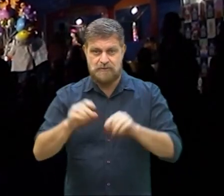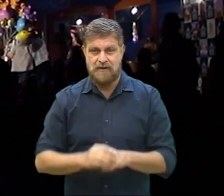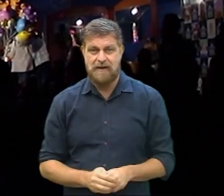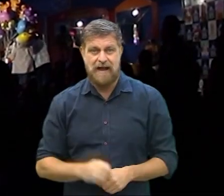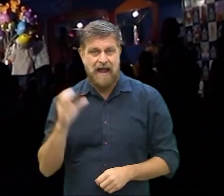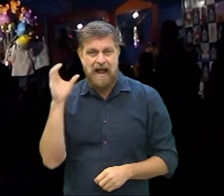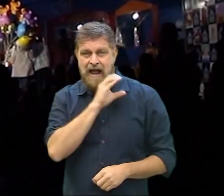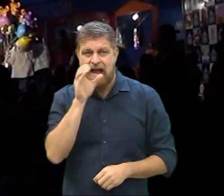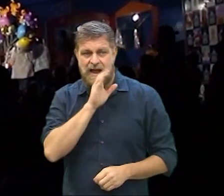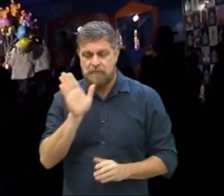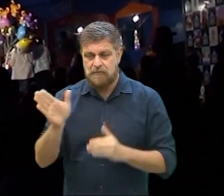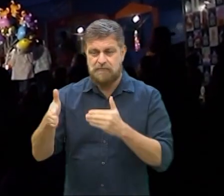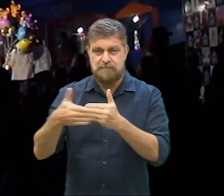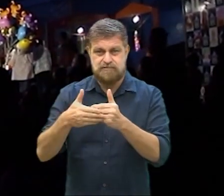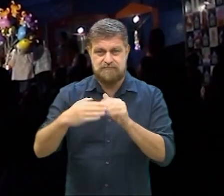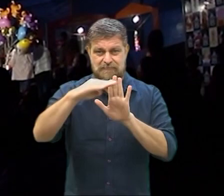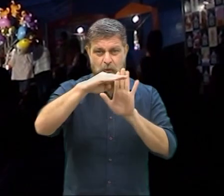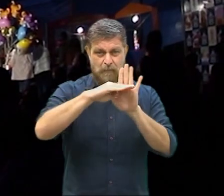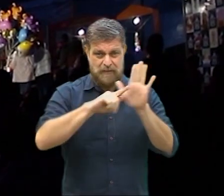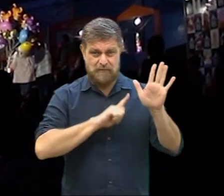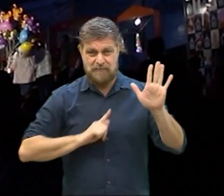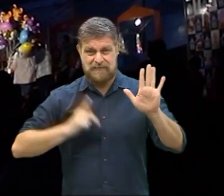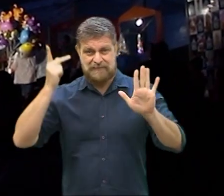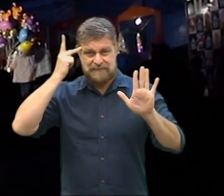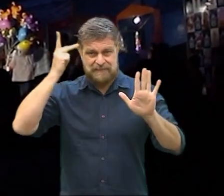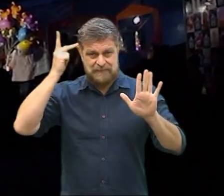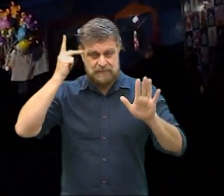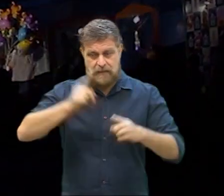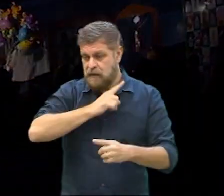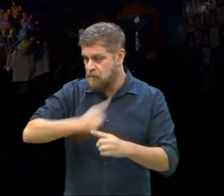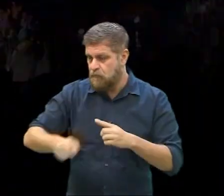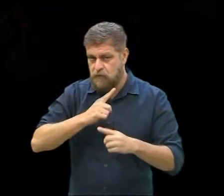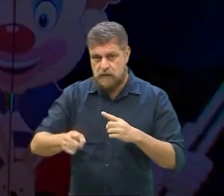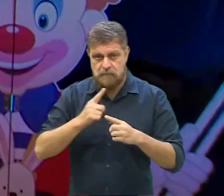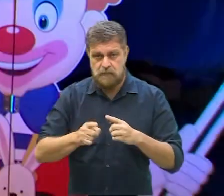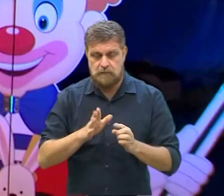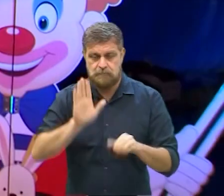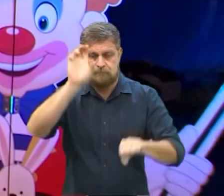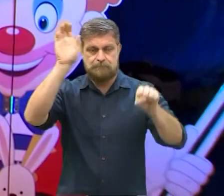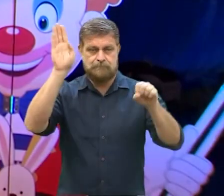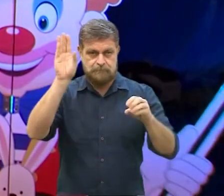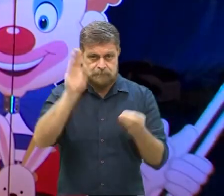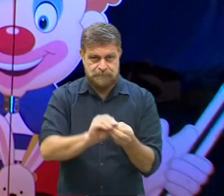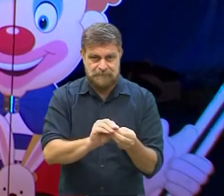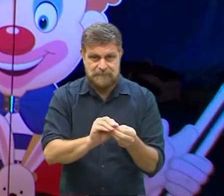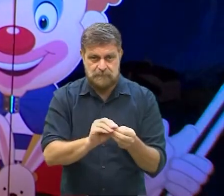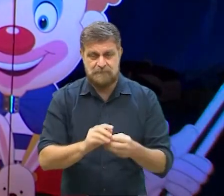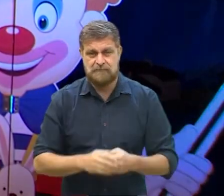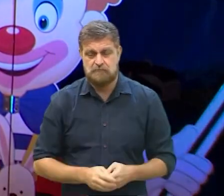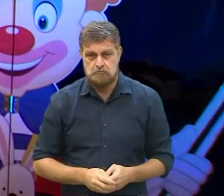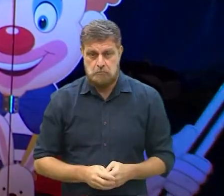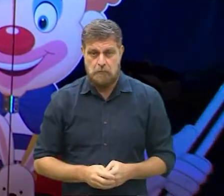as restrições do Plano São Paulo e o show teve de ser interrompido. É muito ruim, né?